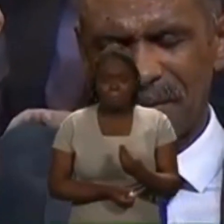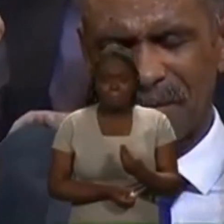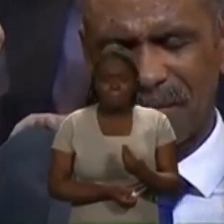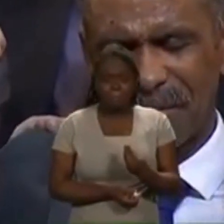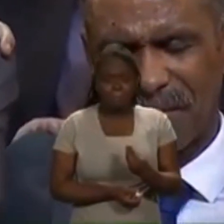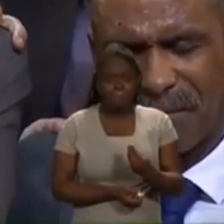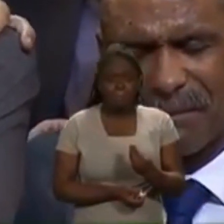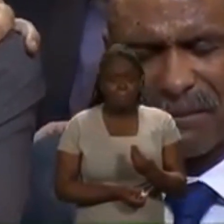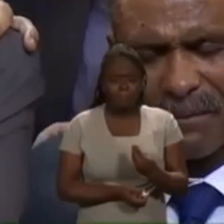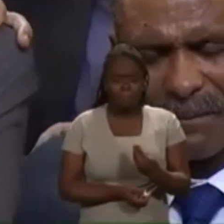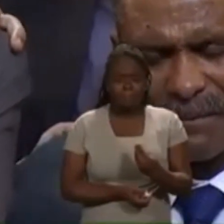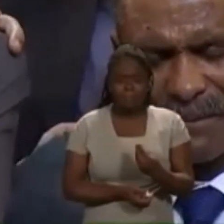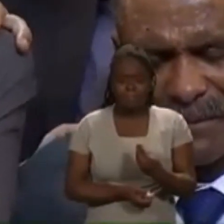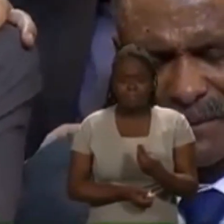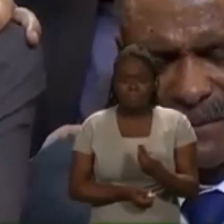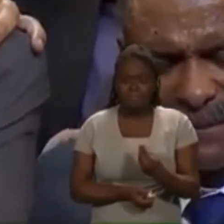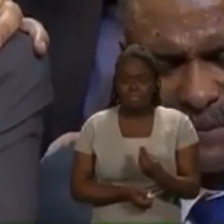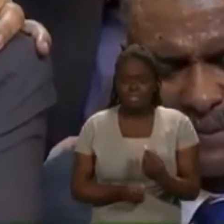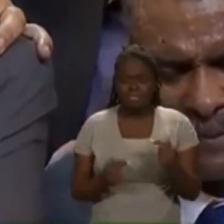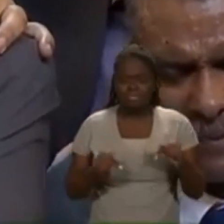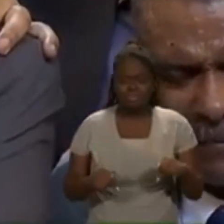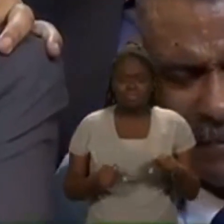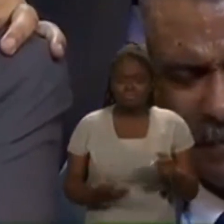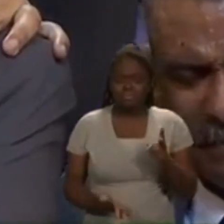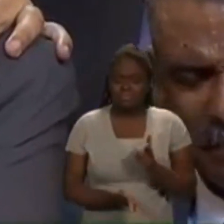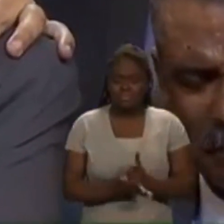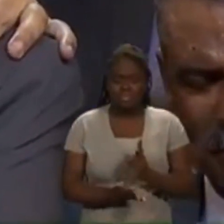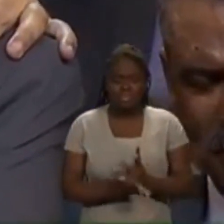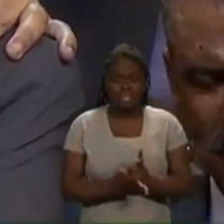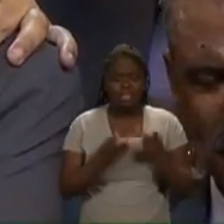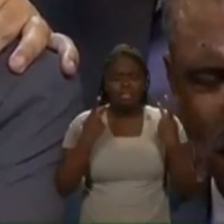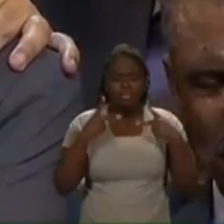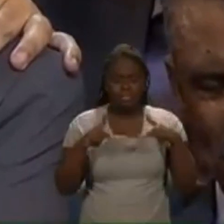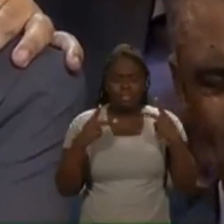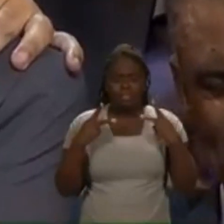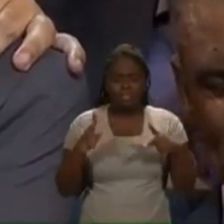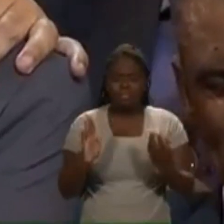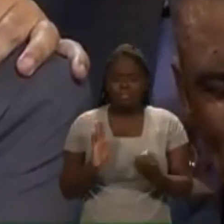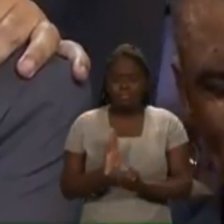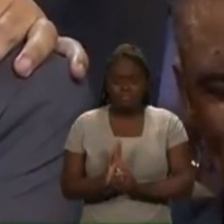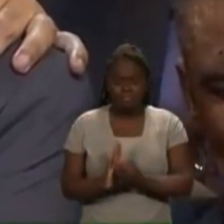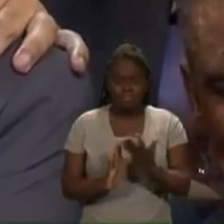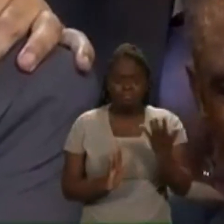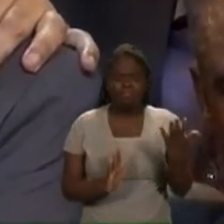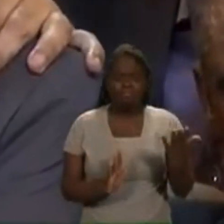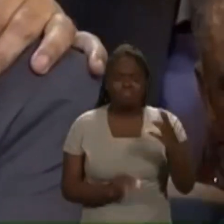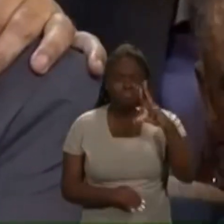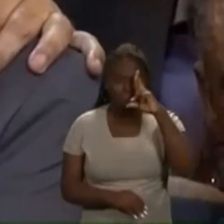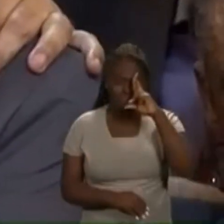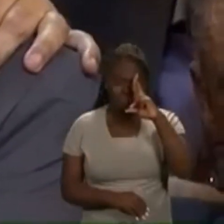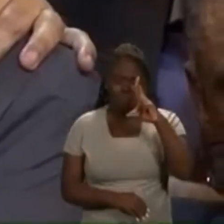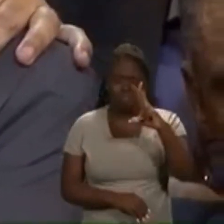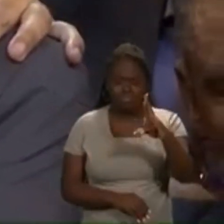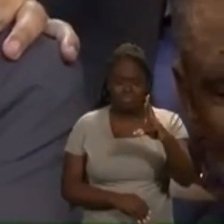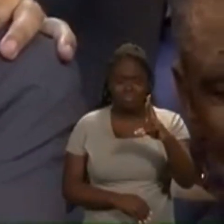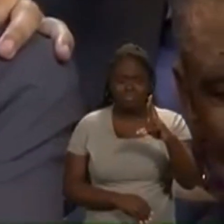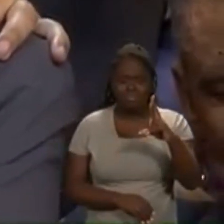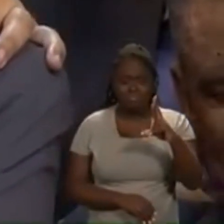que desse púlpito, Senhor, continue sendo pregado o evangelho genuíno do Senhor,